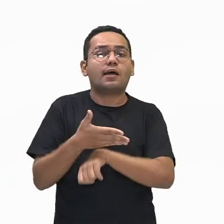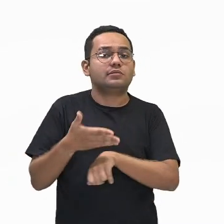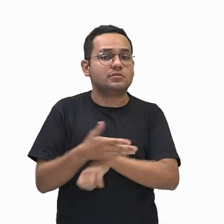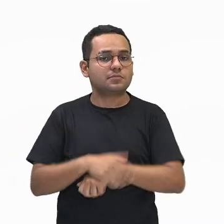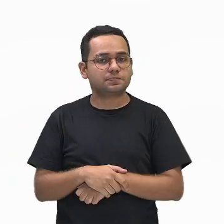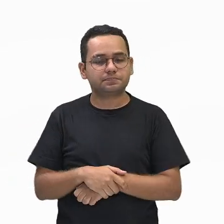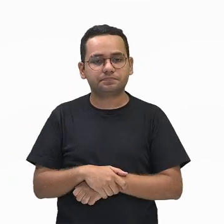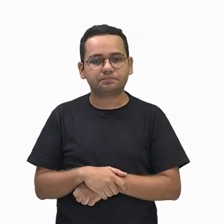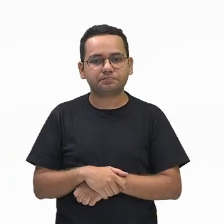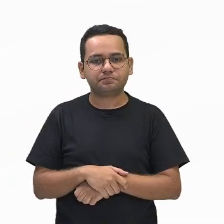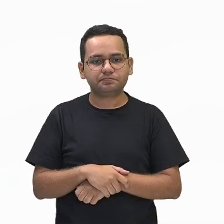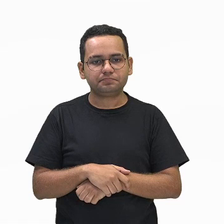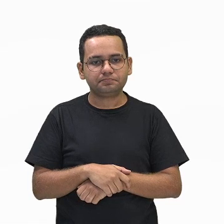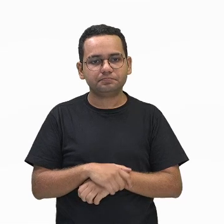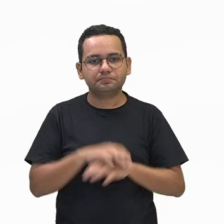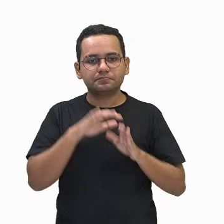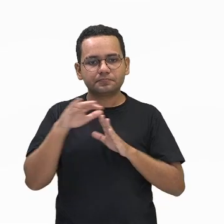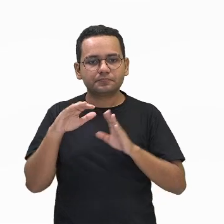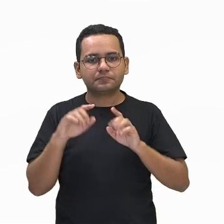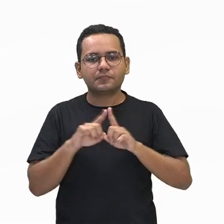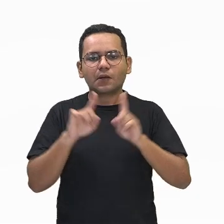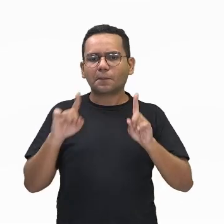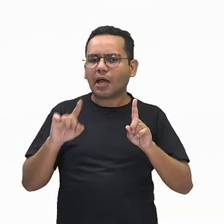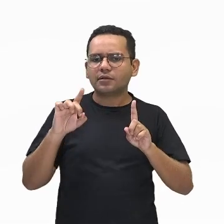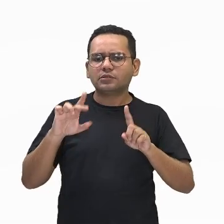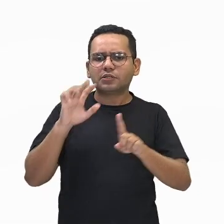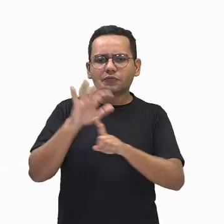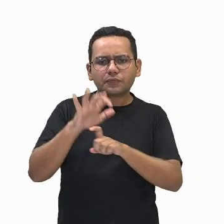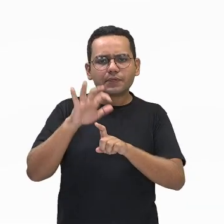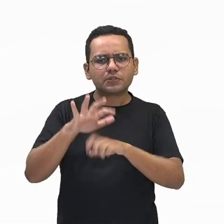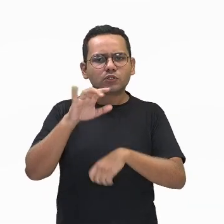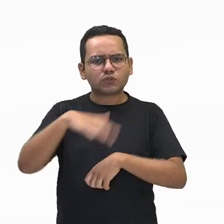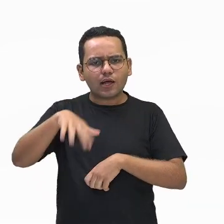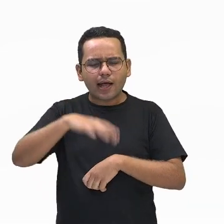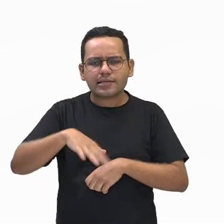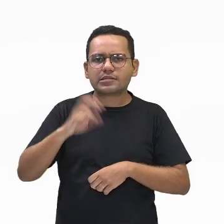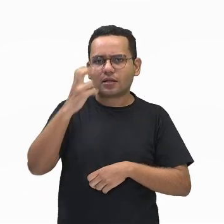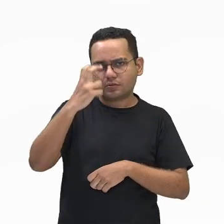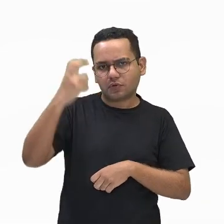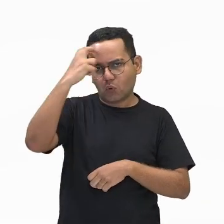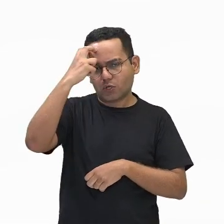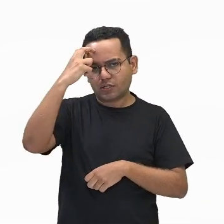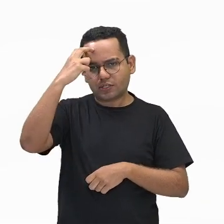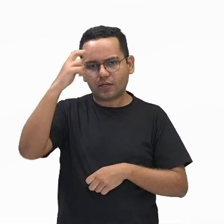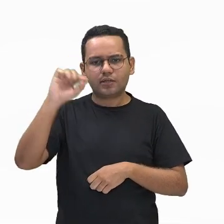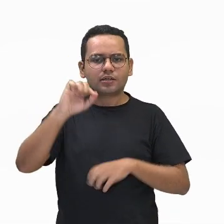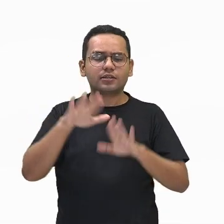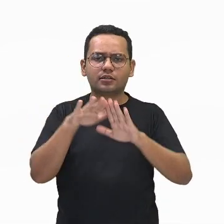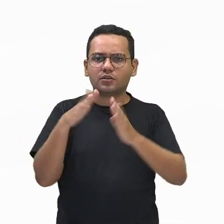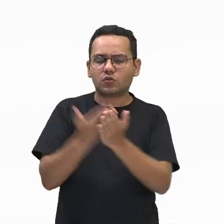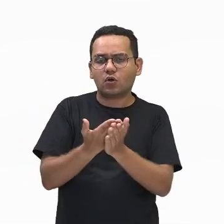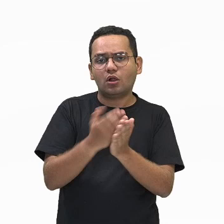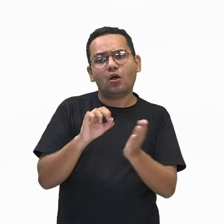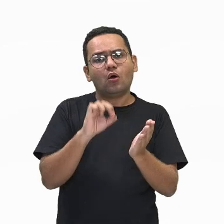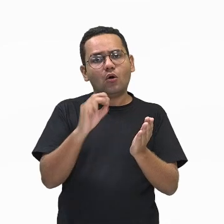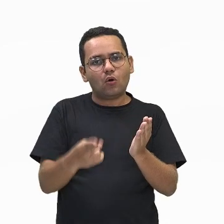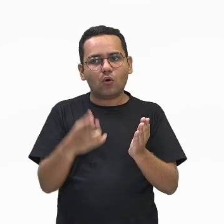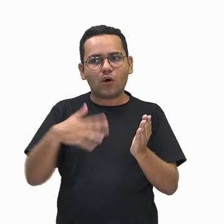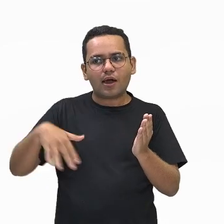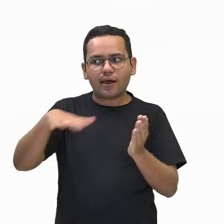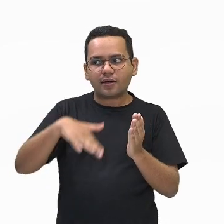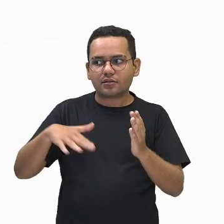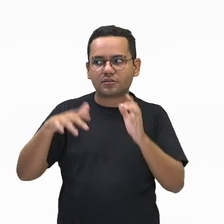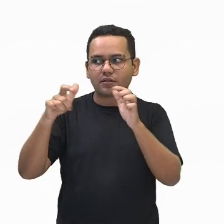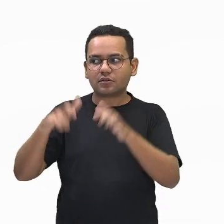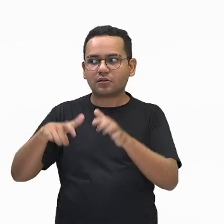não apenas a minha formação intelectual dentro da escola, mas também a minha atuação no bairro em